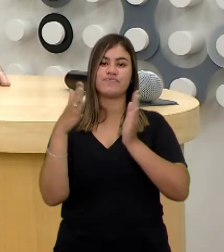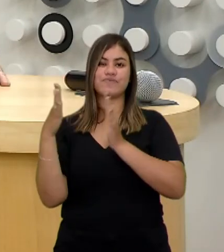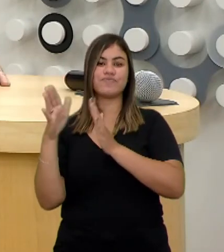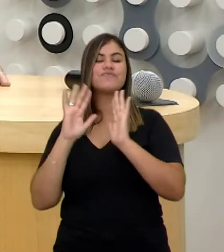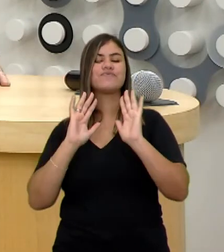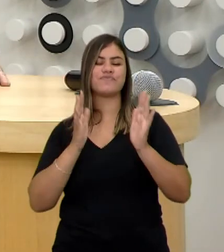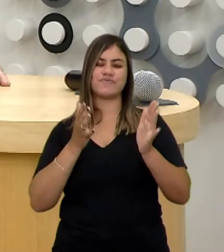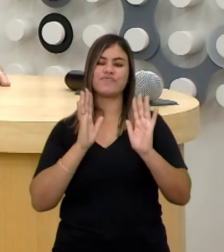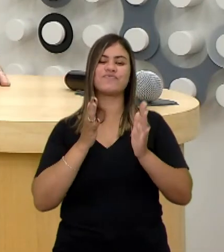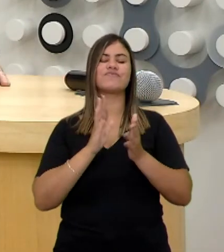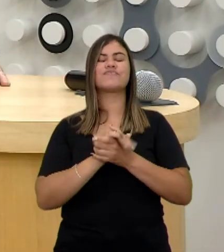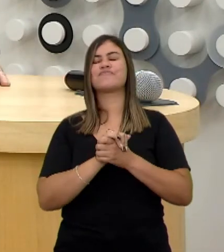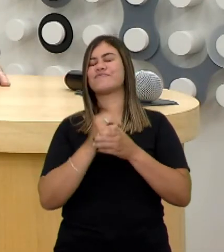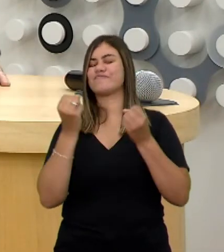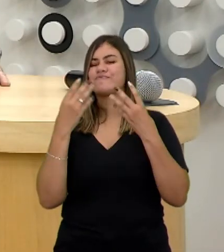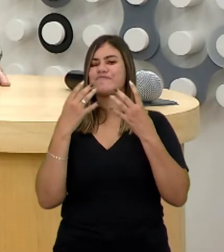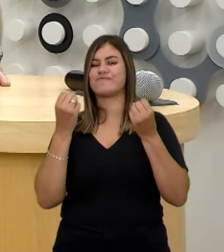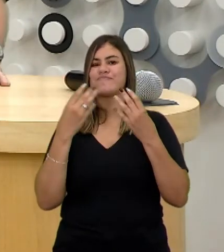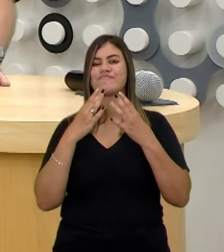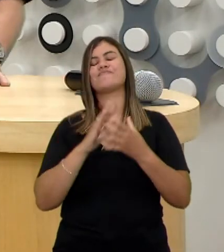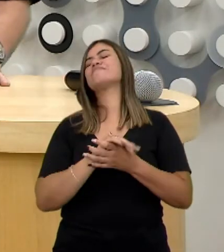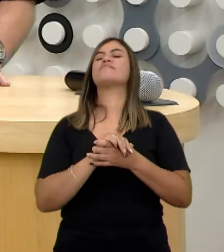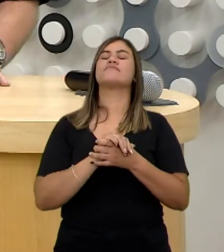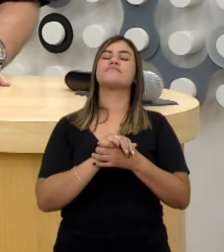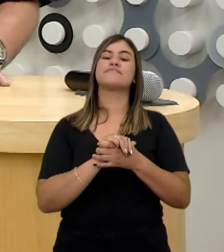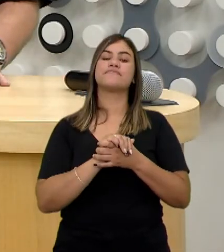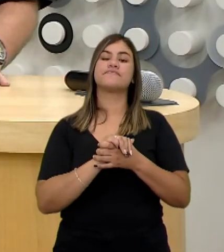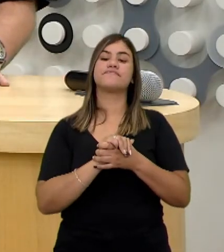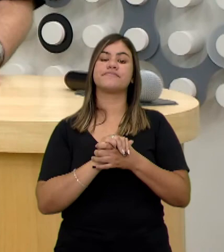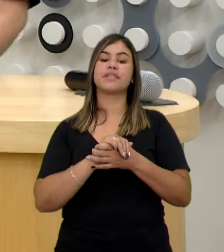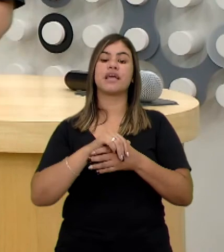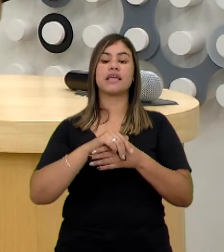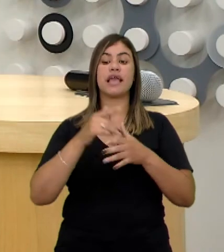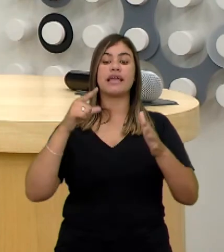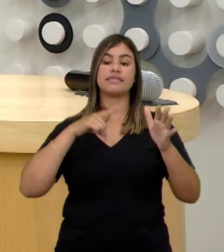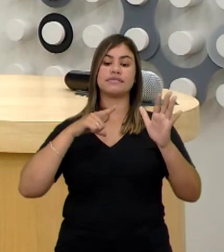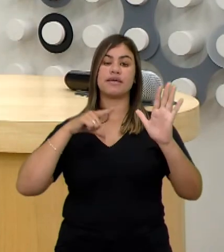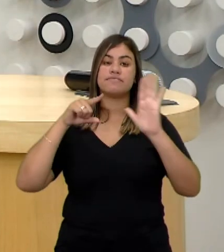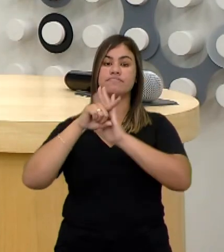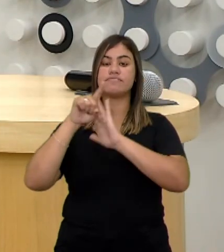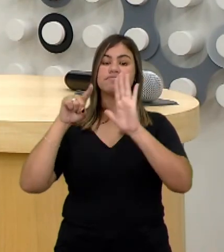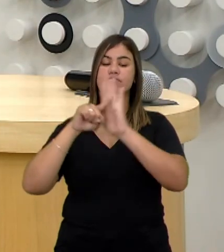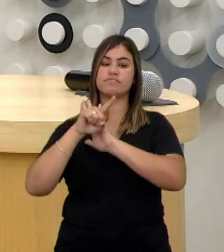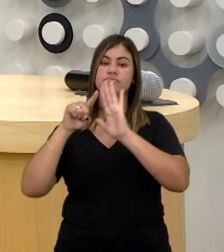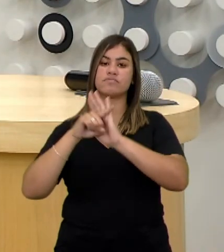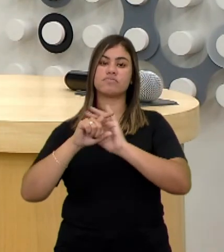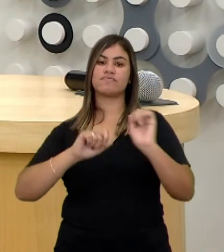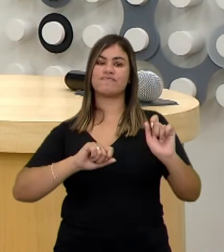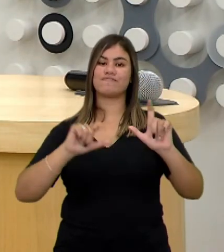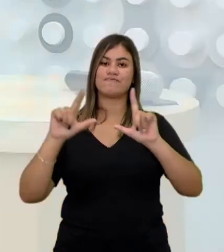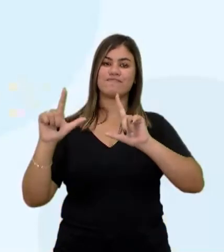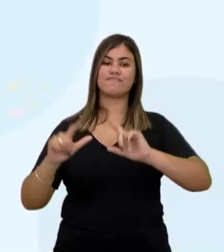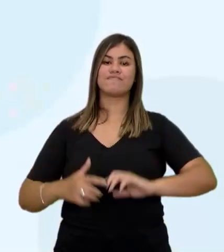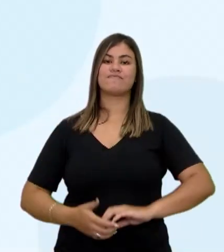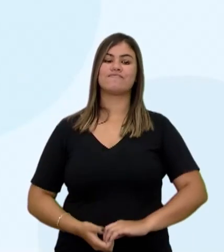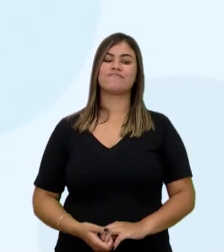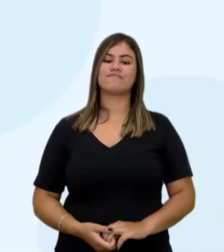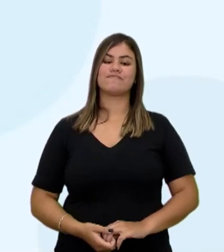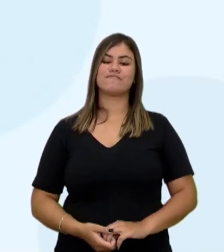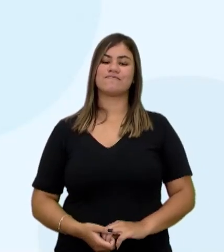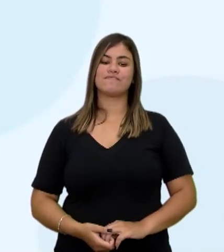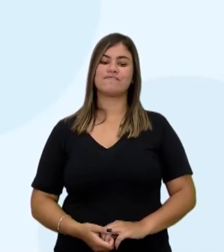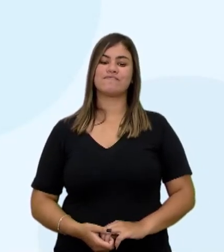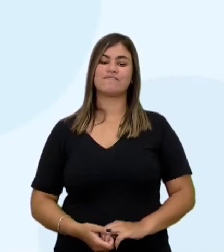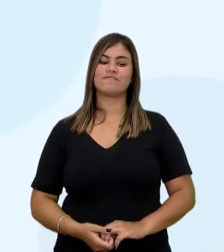esse curta, ele é muito bom, tá certo? E aí pode ter aí uns questionamentos. Pode colocar aí na tela para o aluno estar